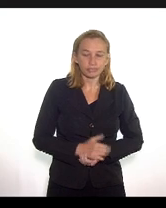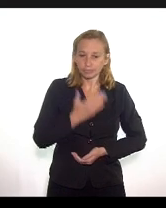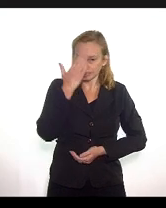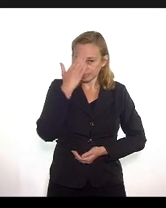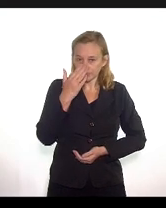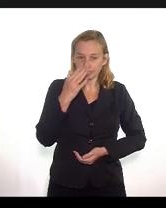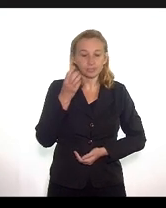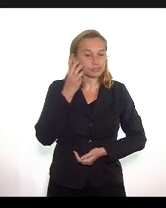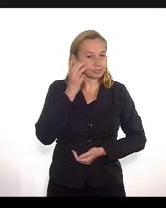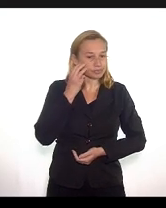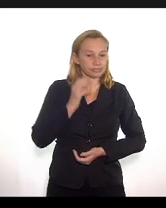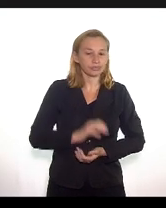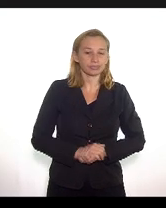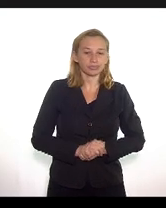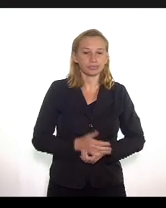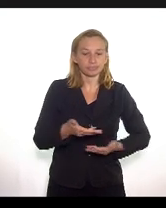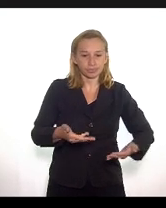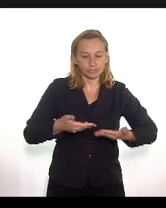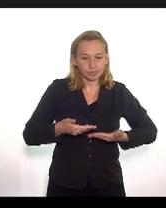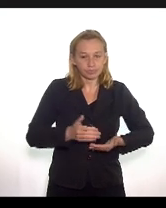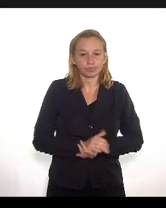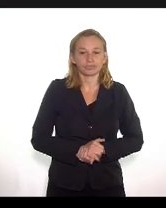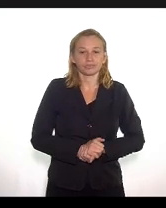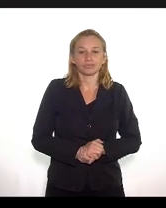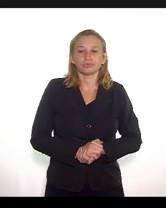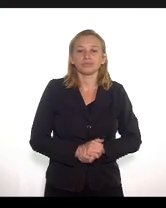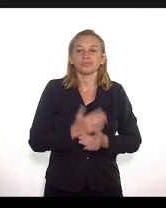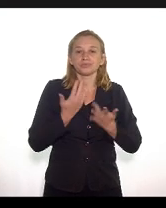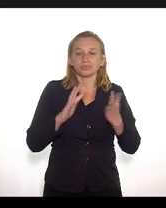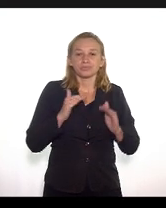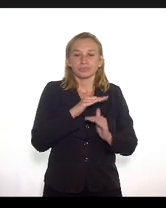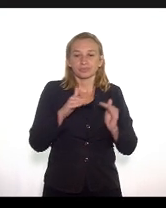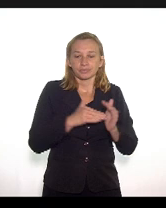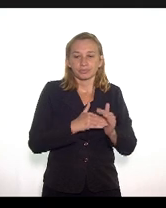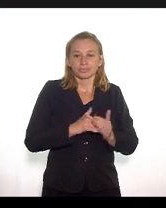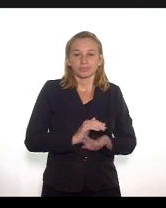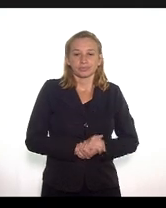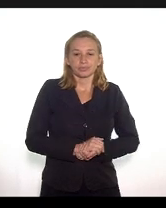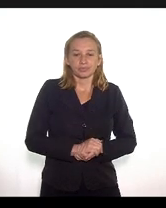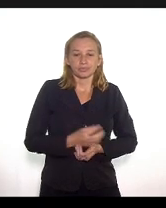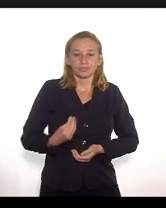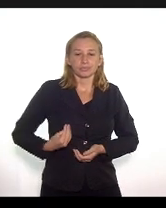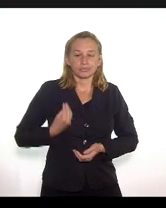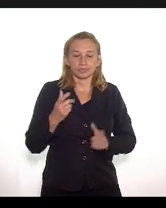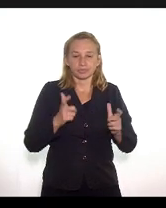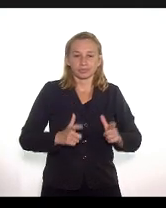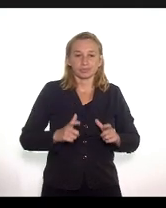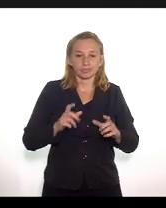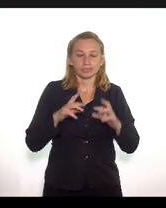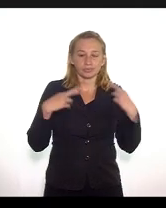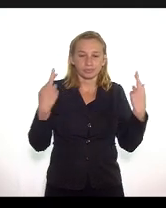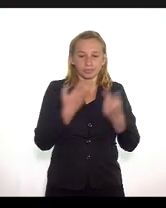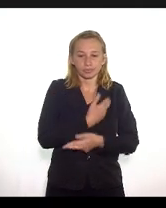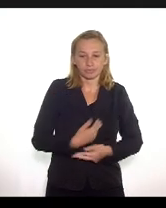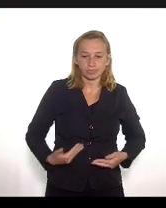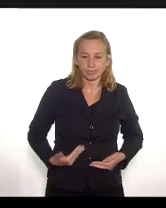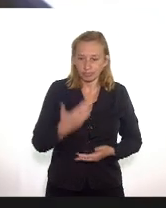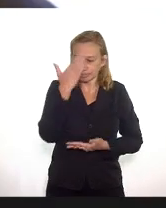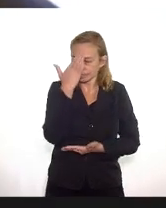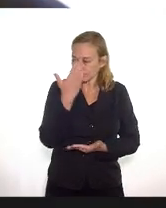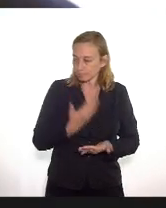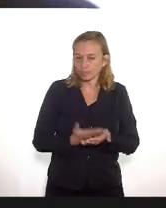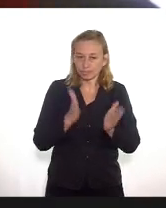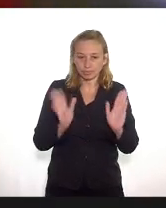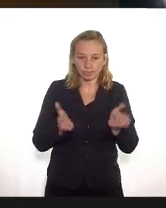Obrigada, Valdec. Obrigada pelo convite. Eu saúdo todos e todas presentes nessa audiência. Eu acredito que hoje